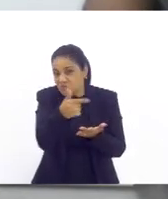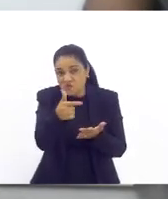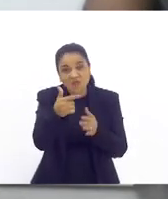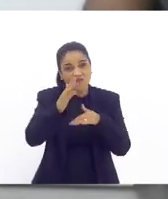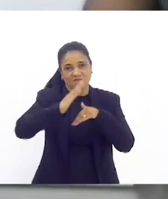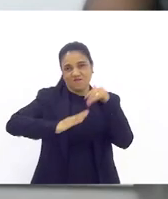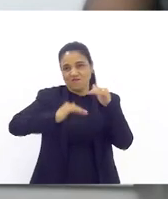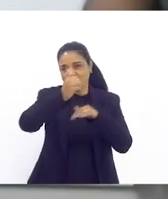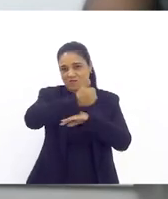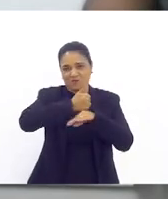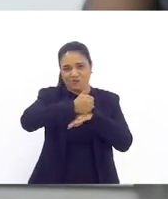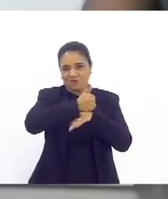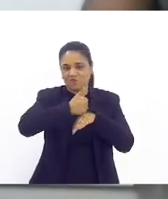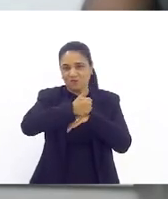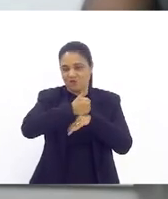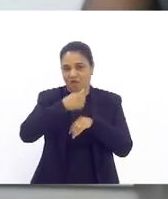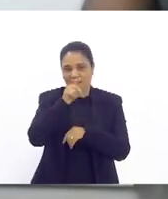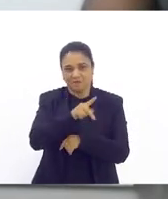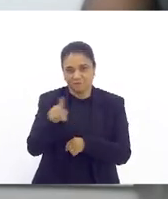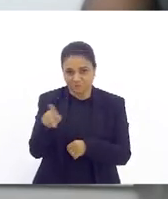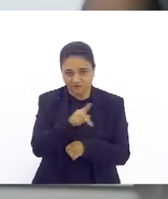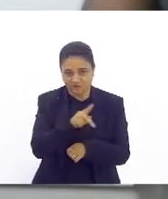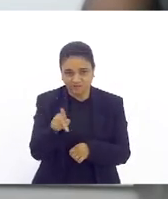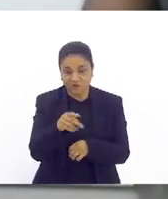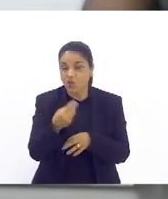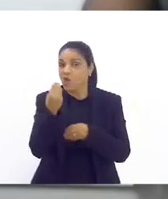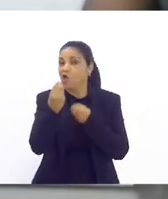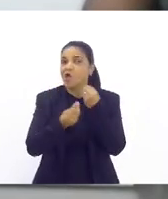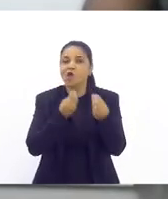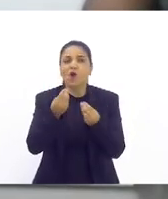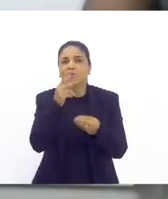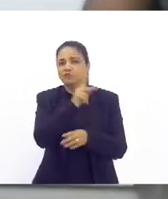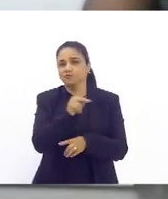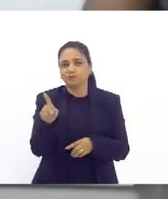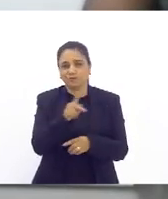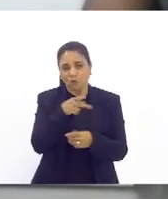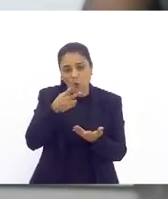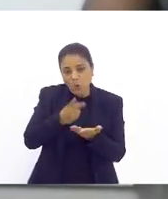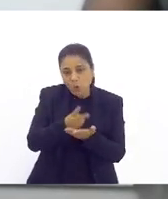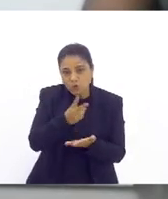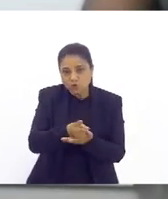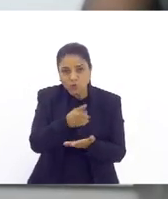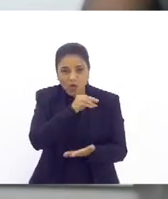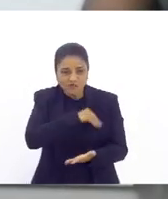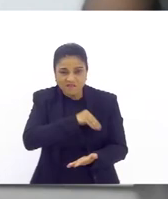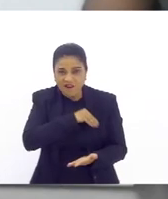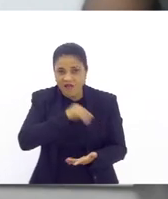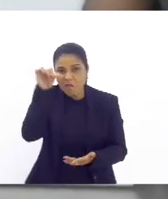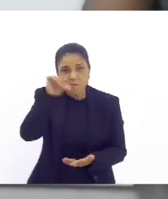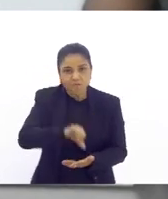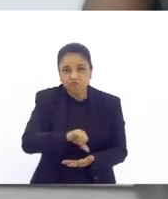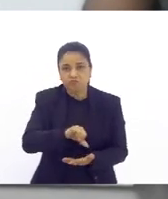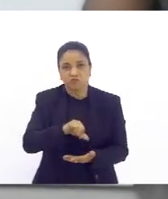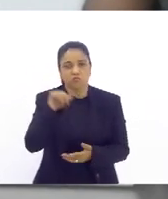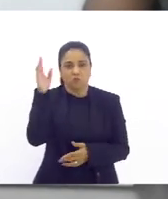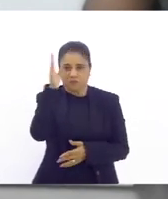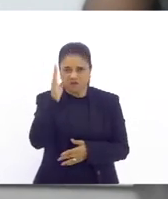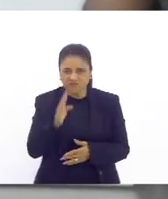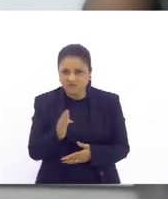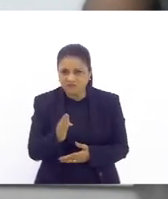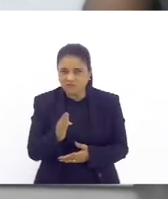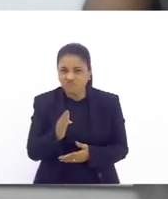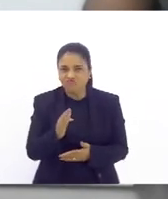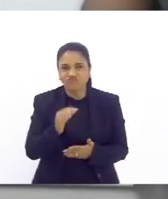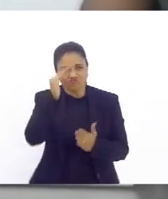então assim não tem como os professores do estado do Rio de Janeiro continuarem recebendo o pior salário do país é